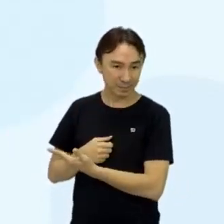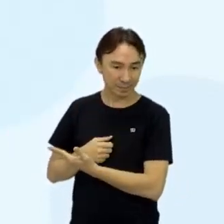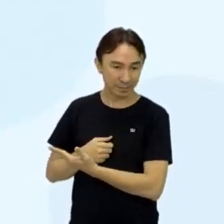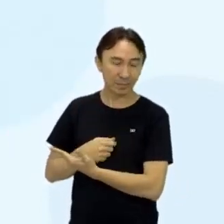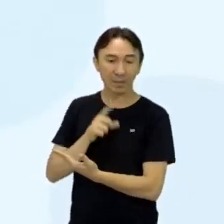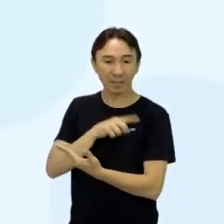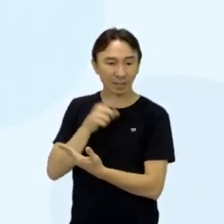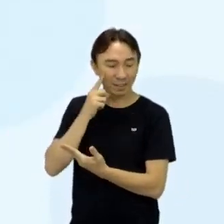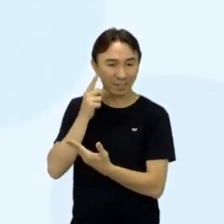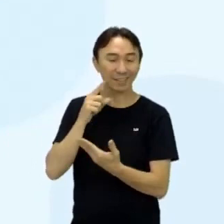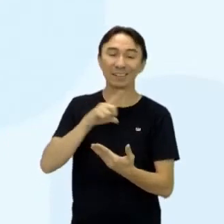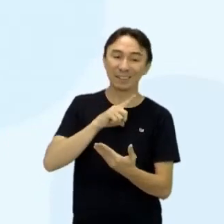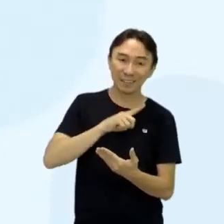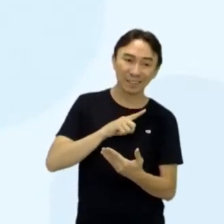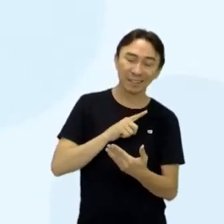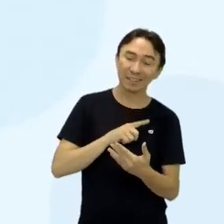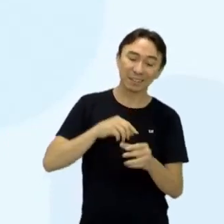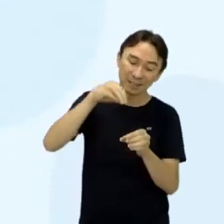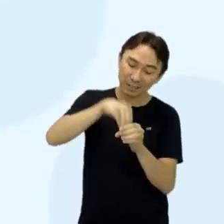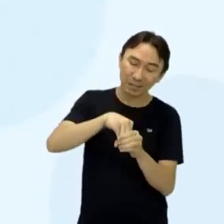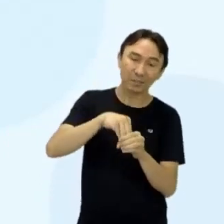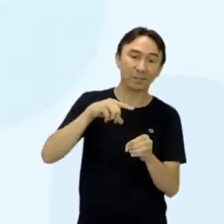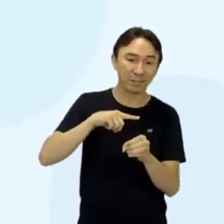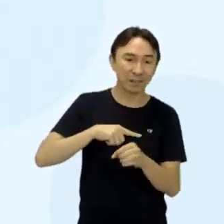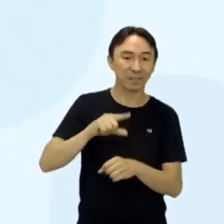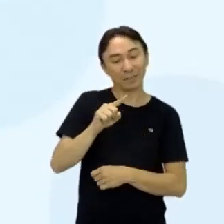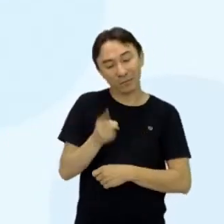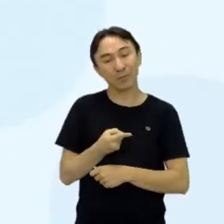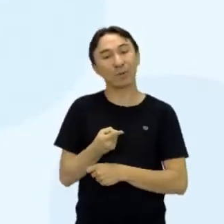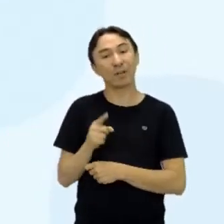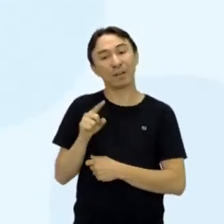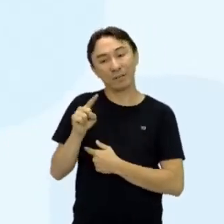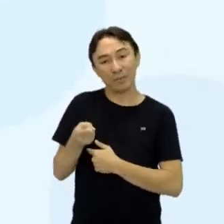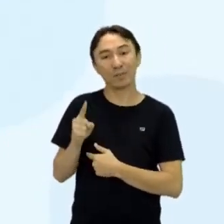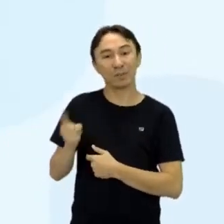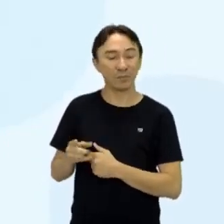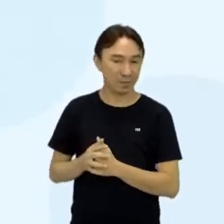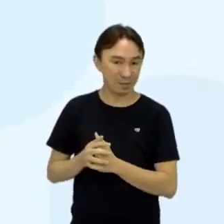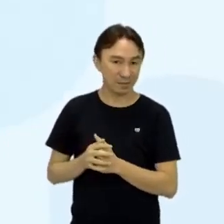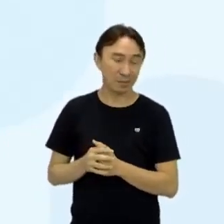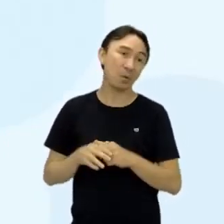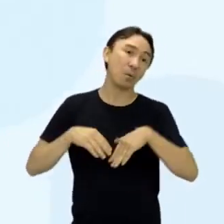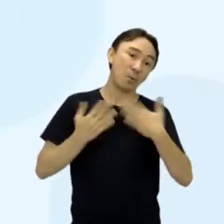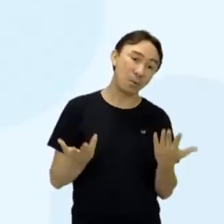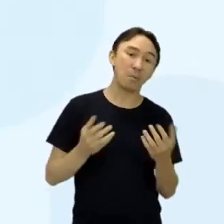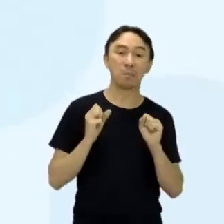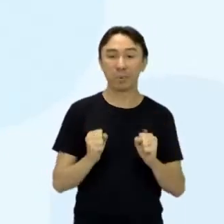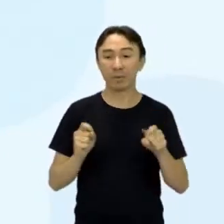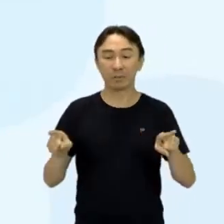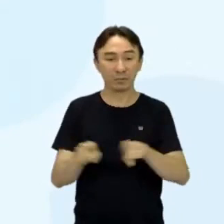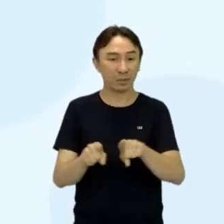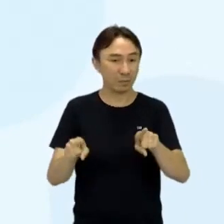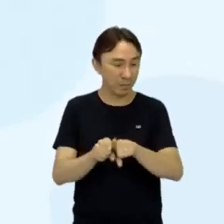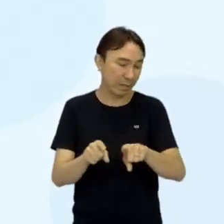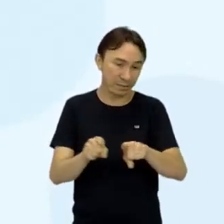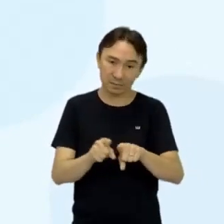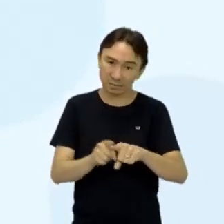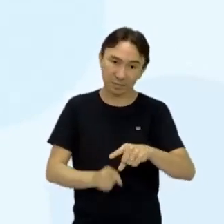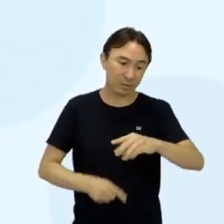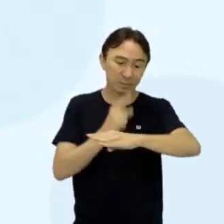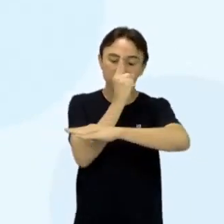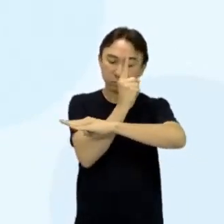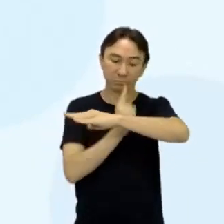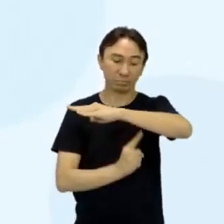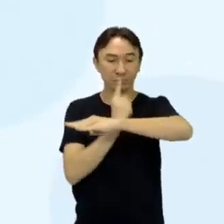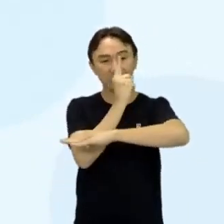de vírgula, né? O resultado de divisão. Você pode representar simplesmente na forma de fração, sem dividir, tá certo?